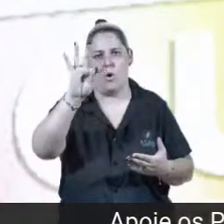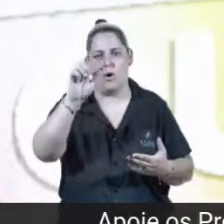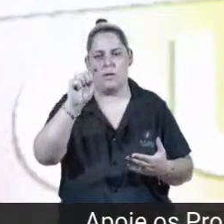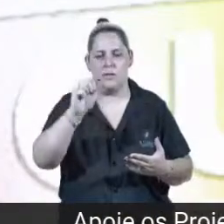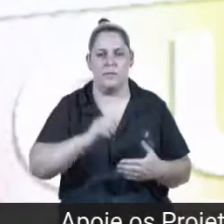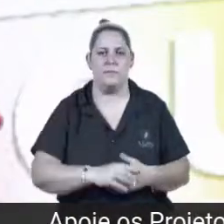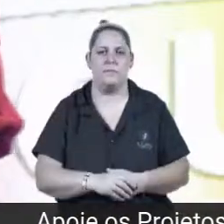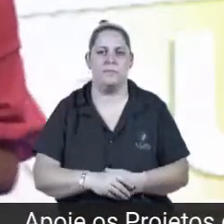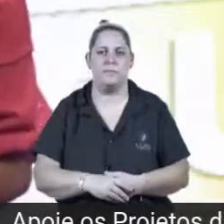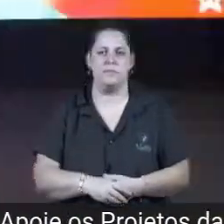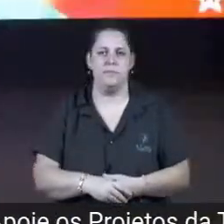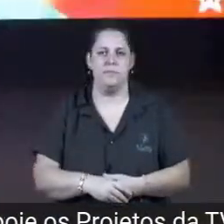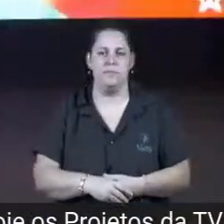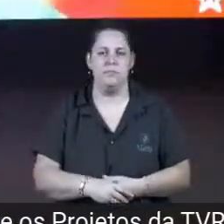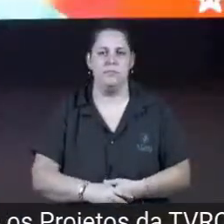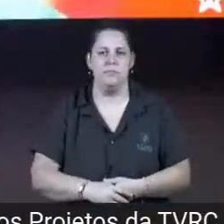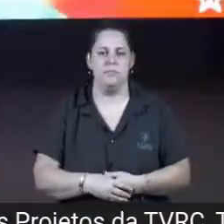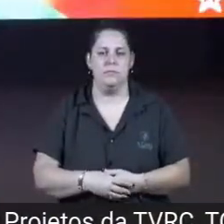Humberto.